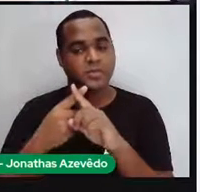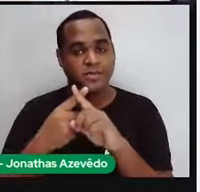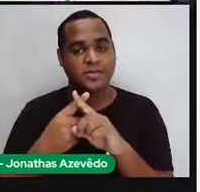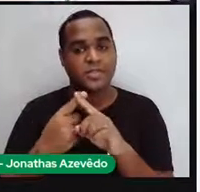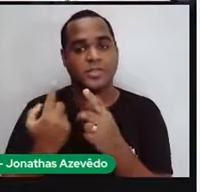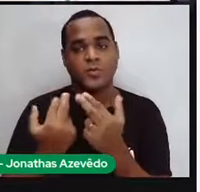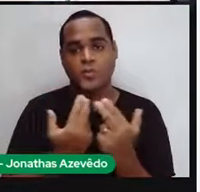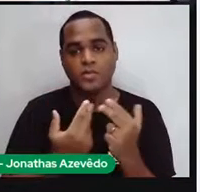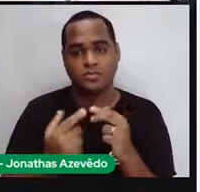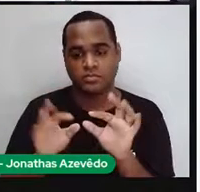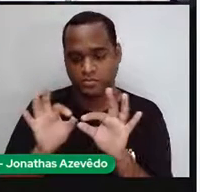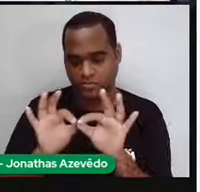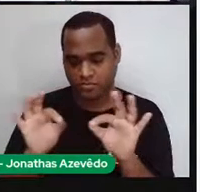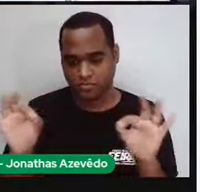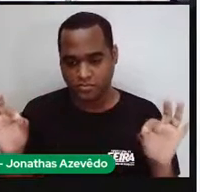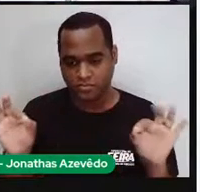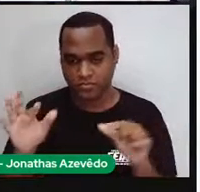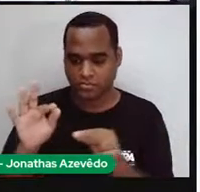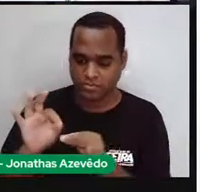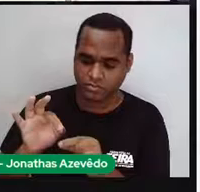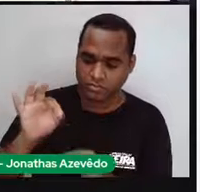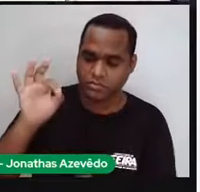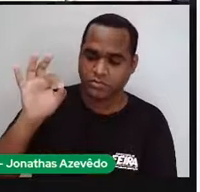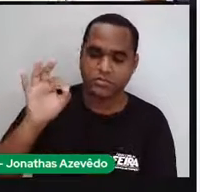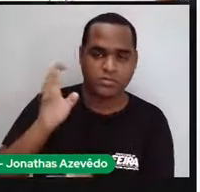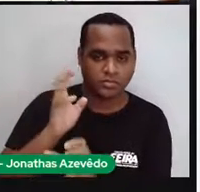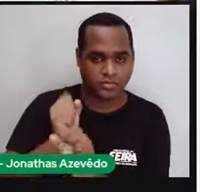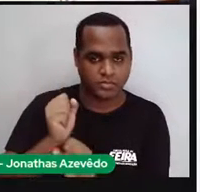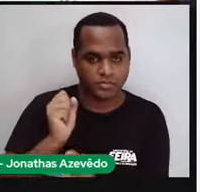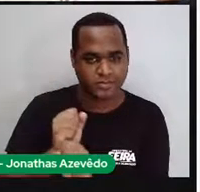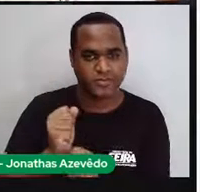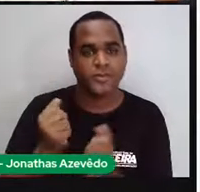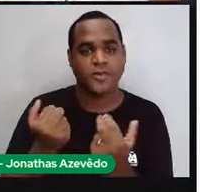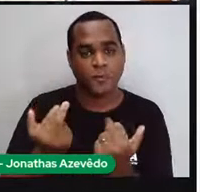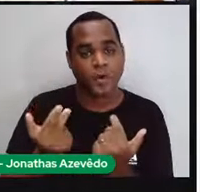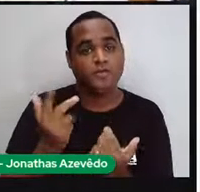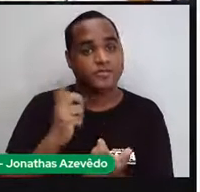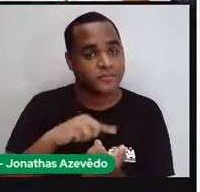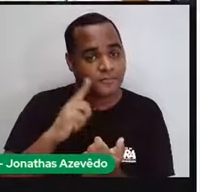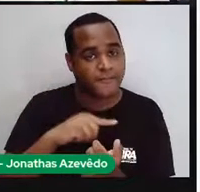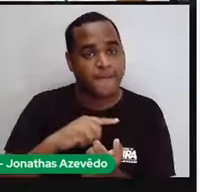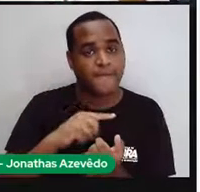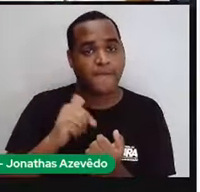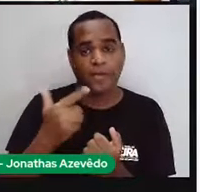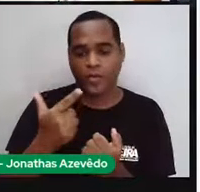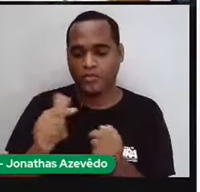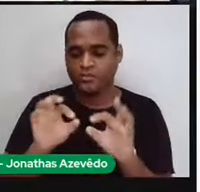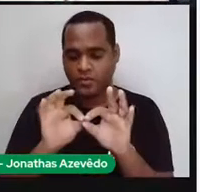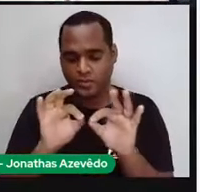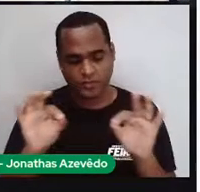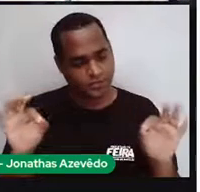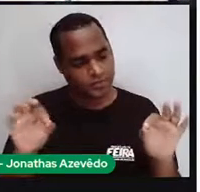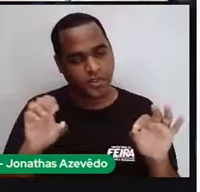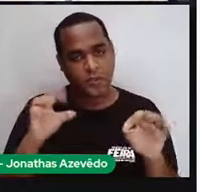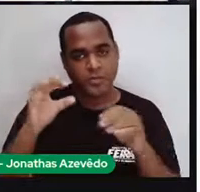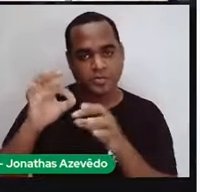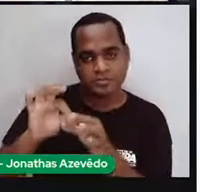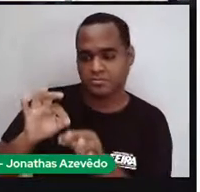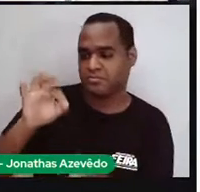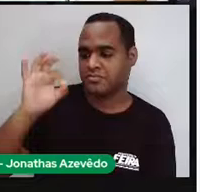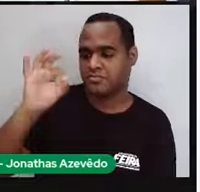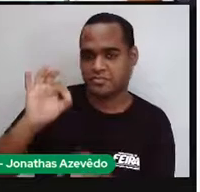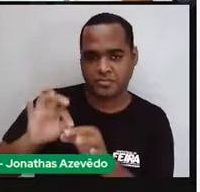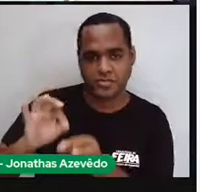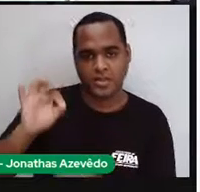comprimento pela medida da altura a altura ou pode ser também largura tanto faz